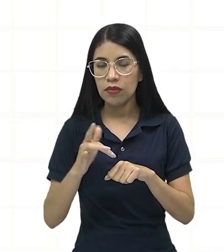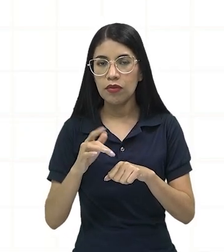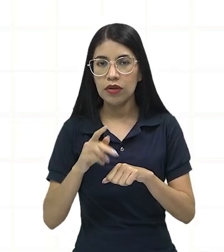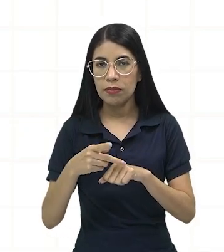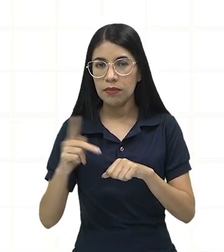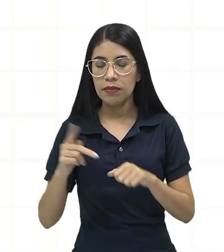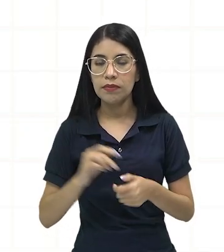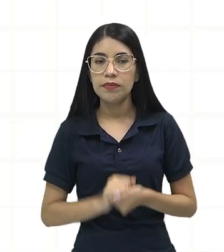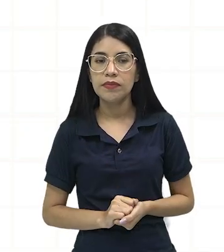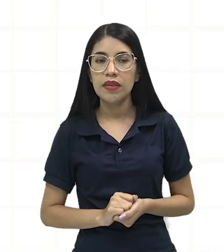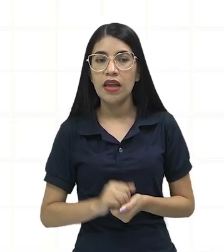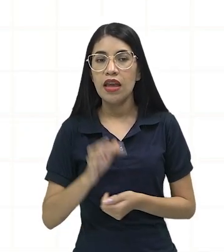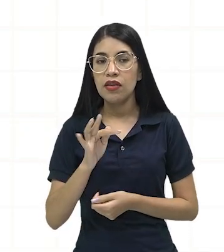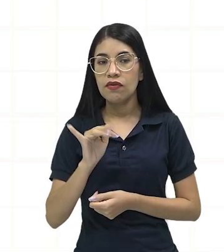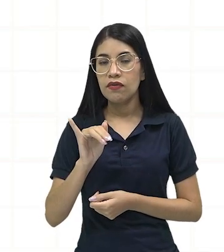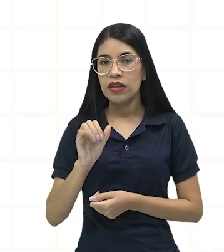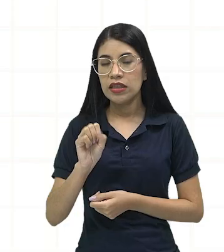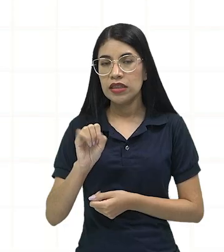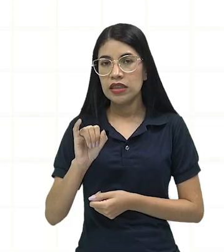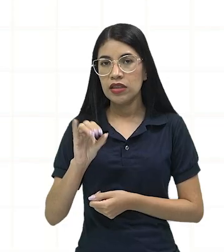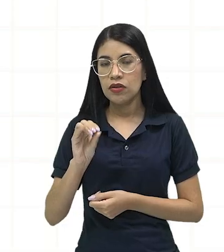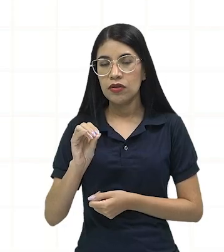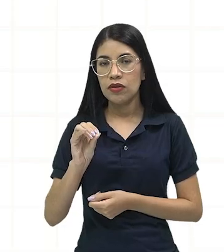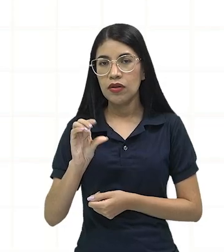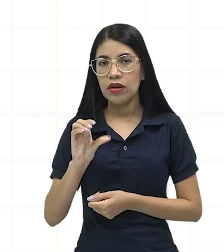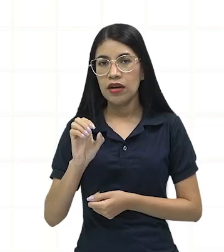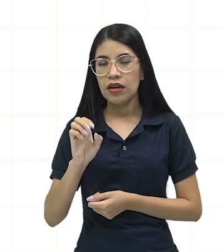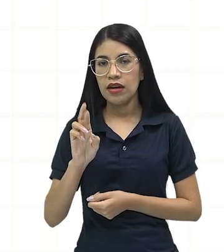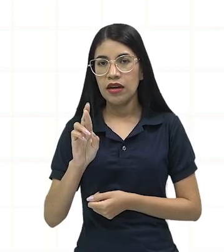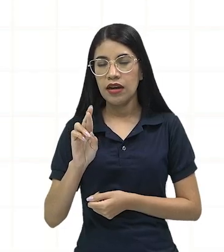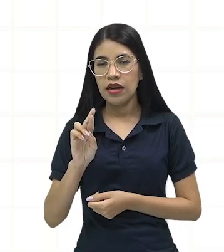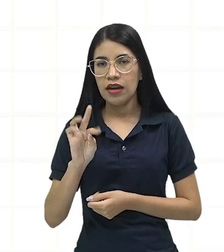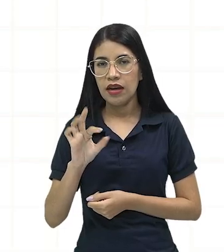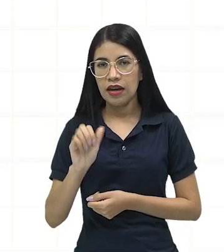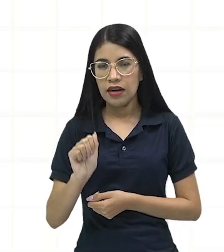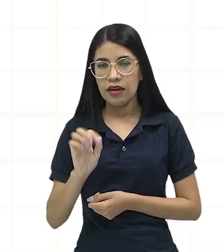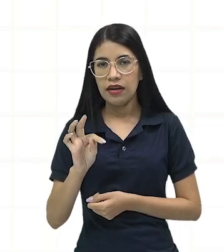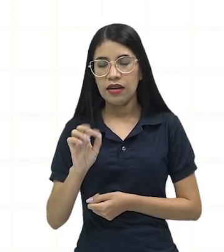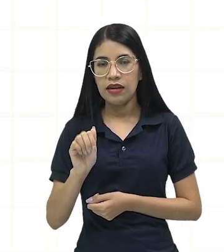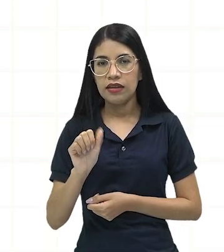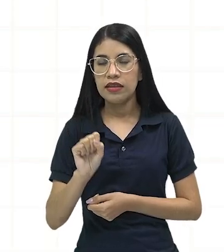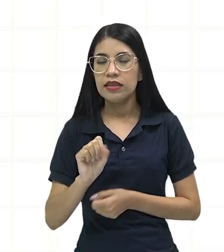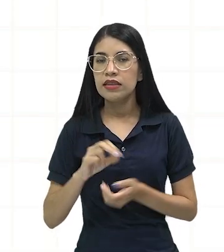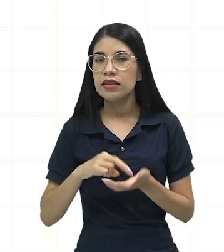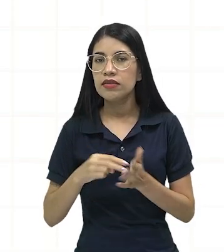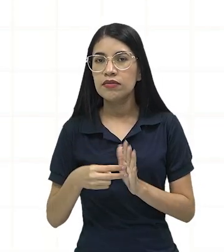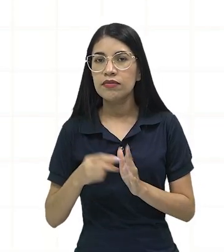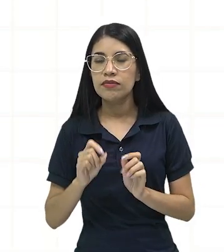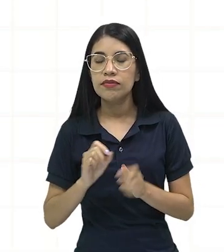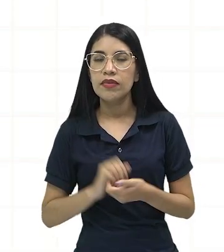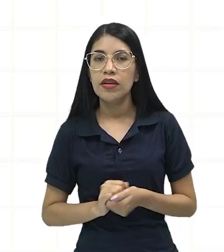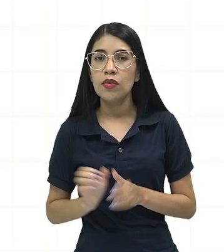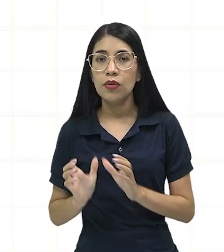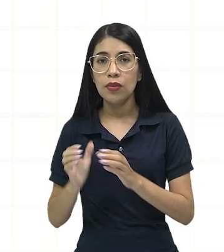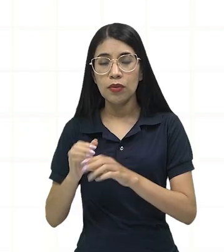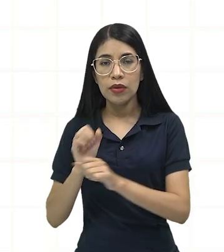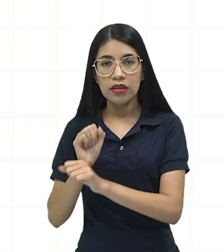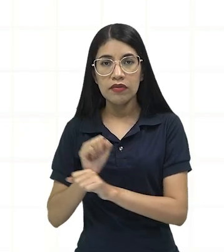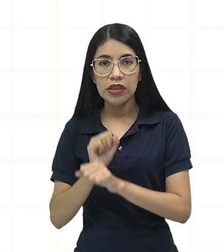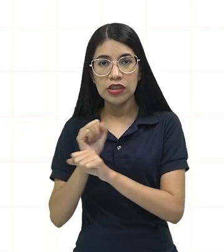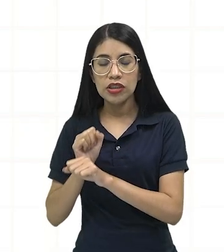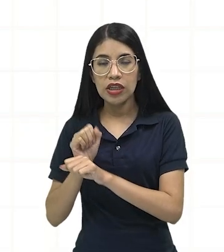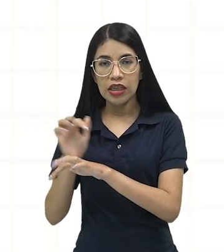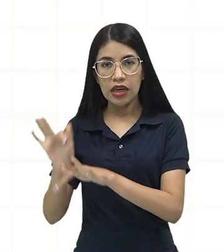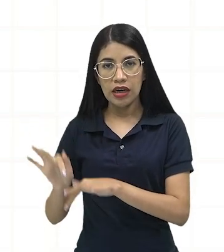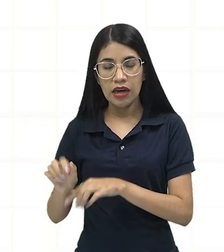fisiocratas. Professora, quem eram os fisiocratas e tudo mais? Era uma galerinha que defendia que a agricultura era